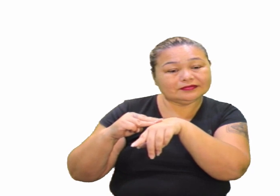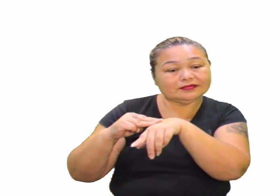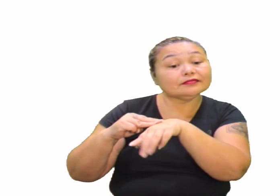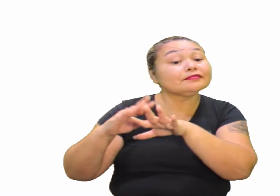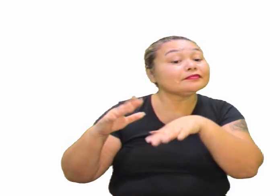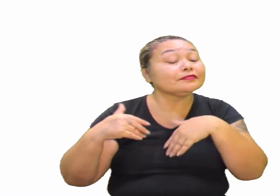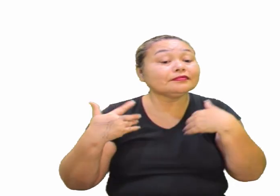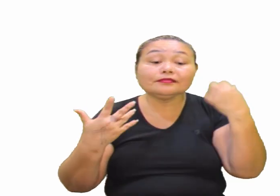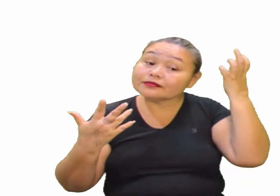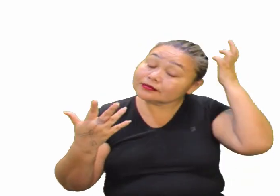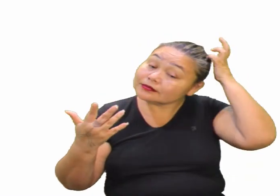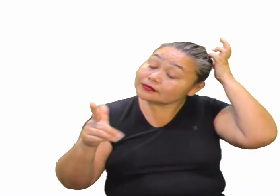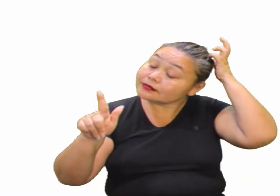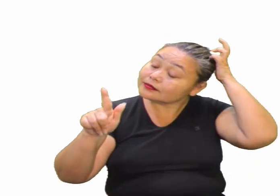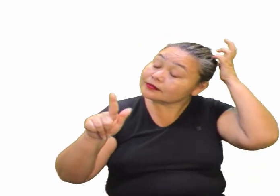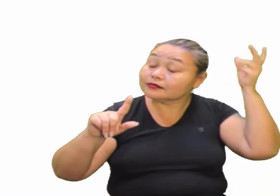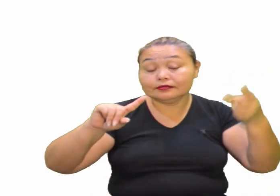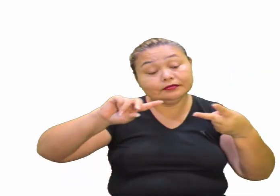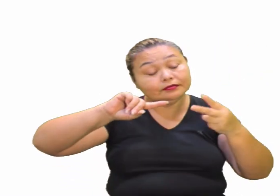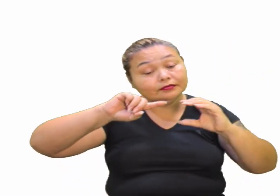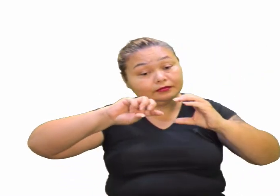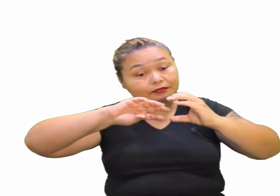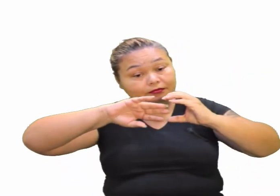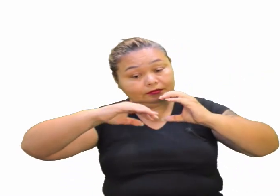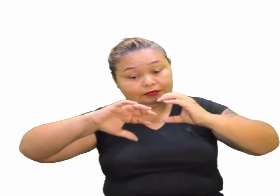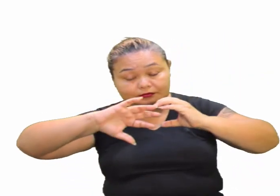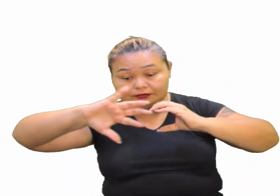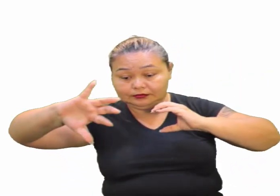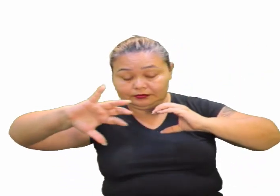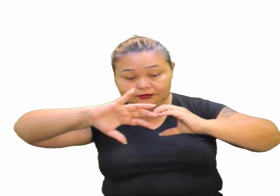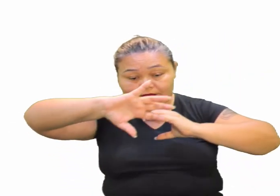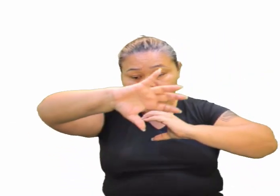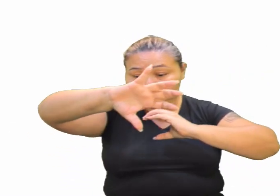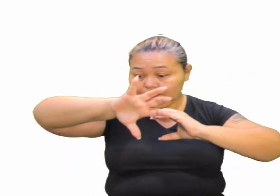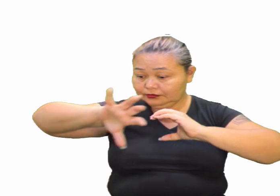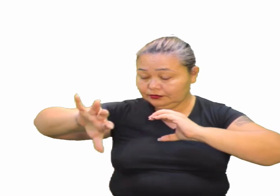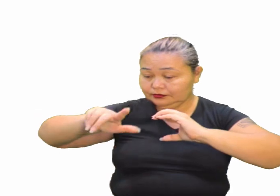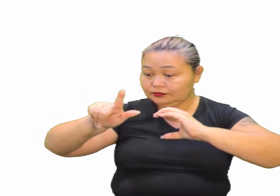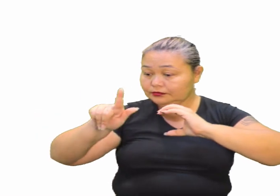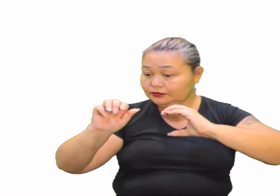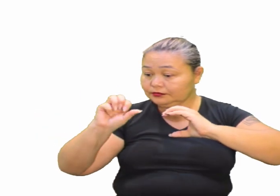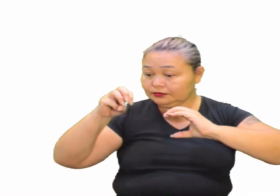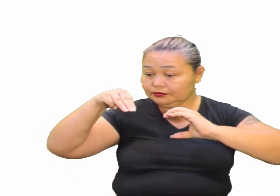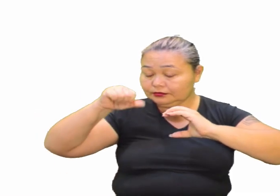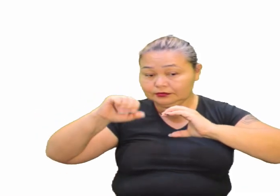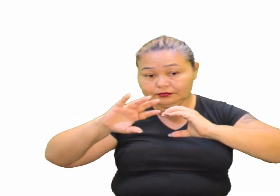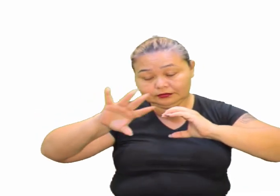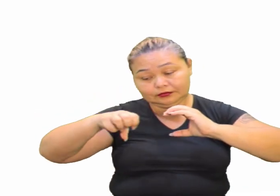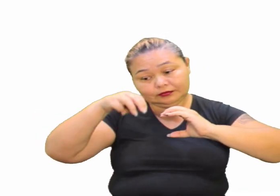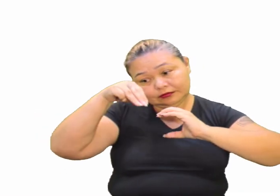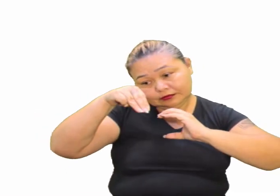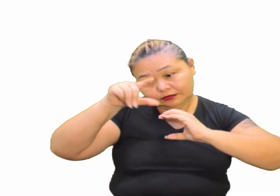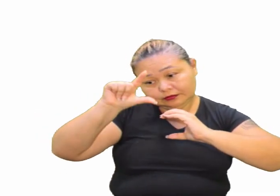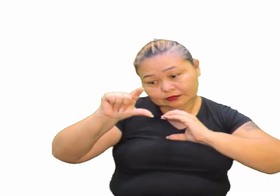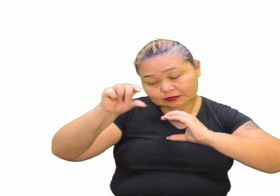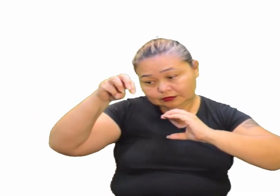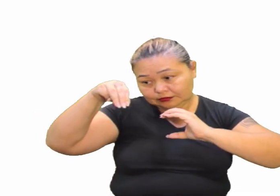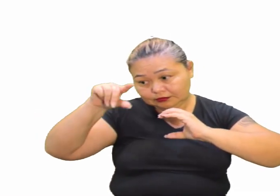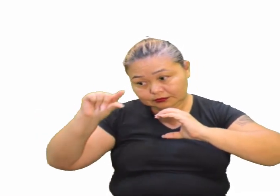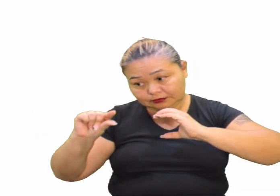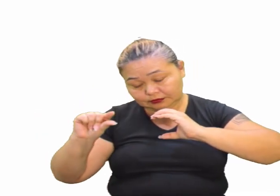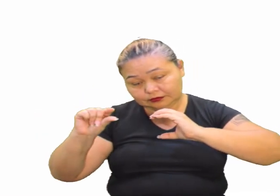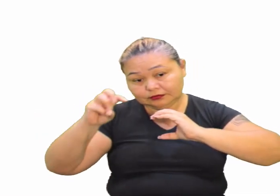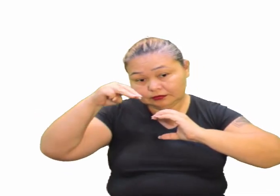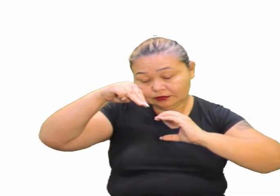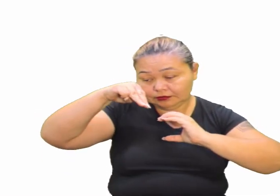E aí, gameta? Separação. Um vai liberar M maiúsculo e o outro M